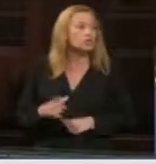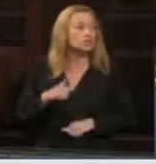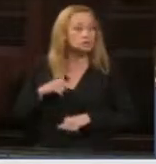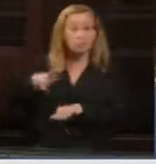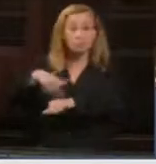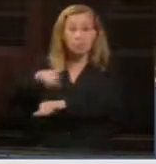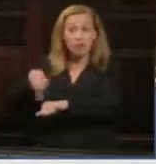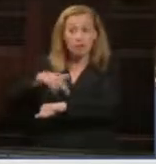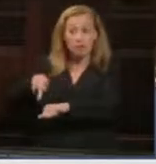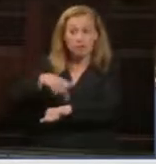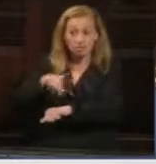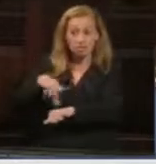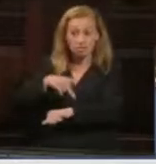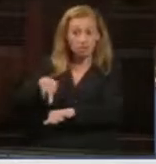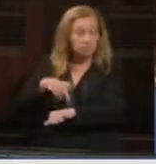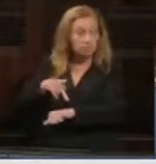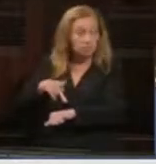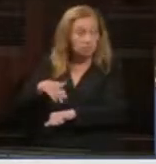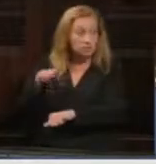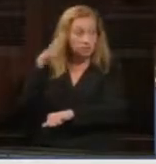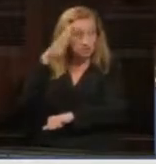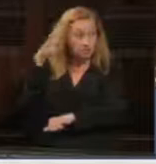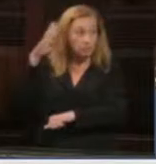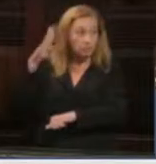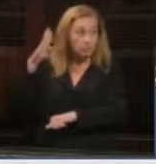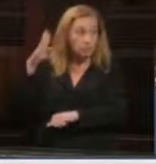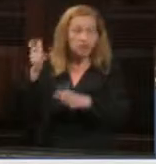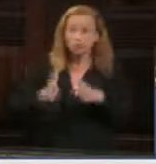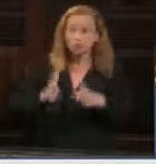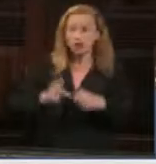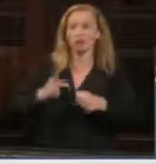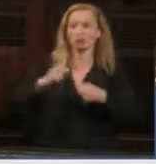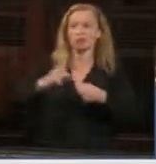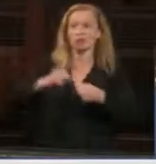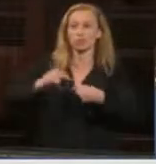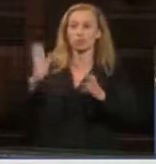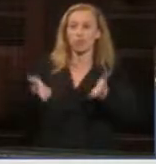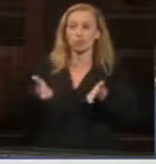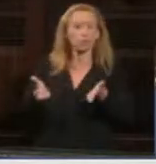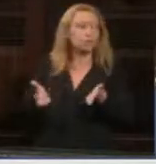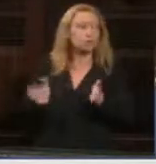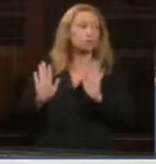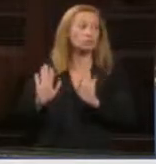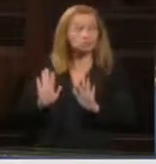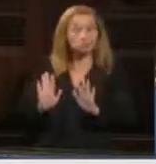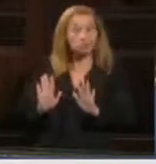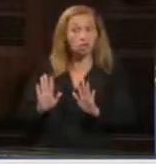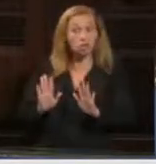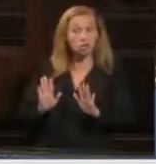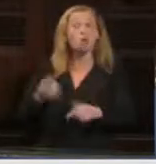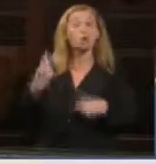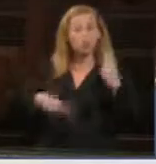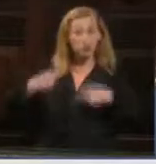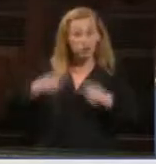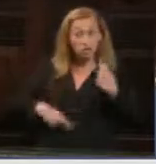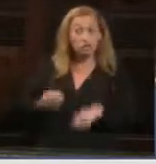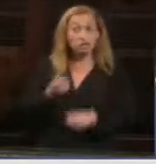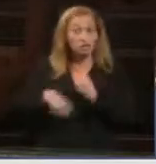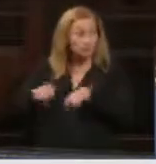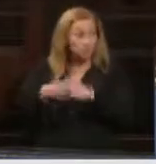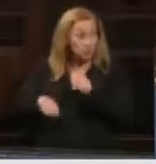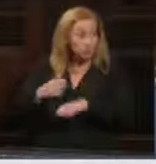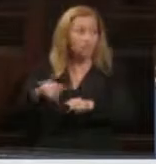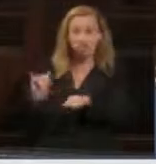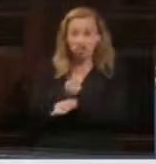detém as principais reservas de petróleo hoje o planeta portanto gel politicamente e economicamente é